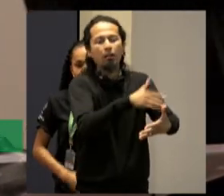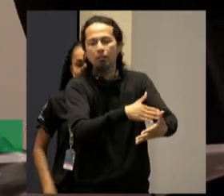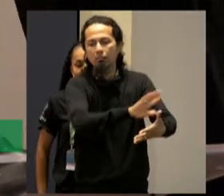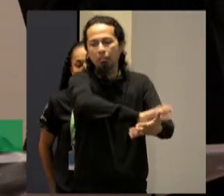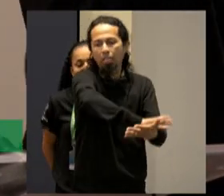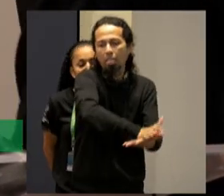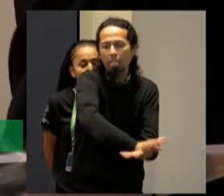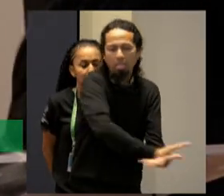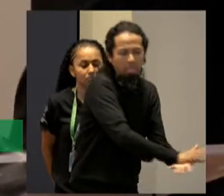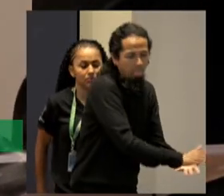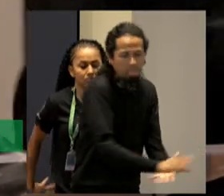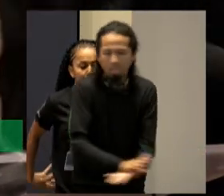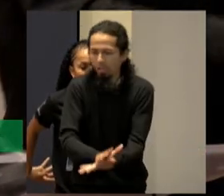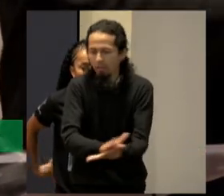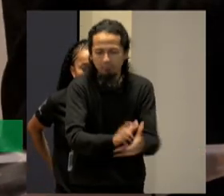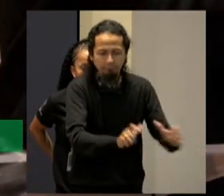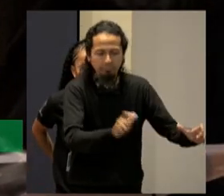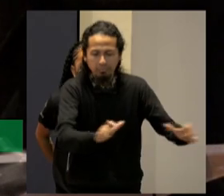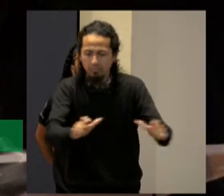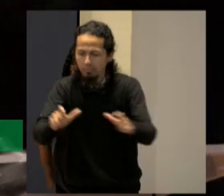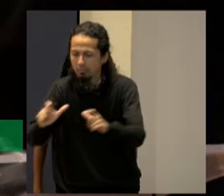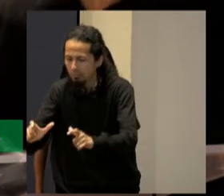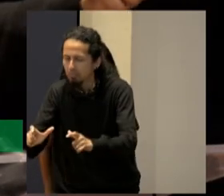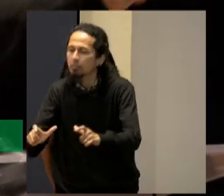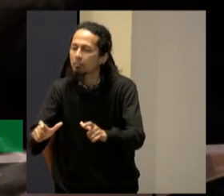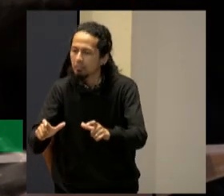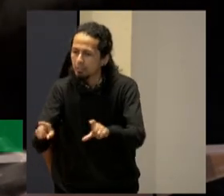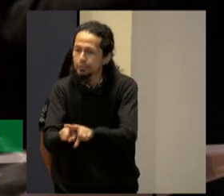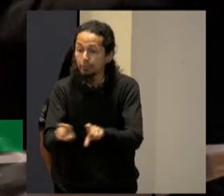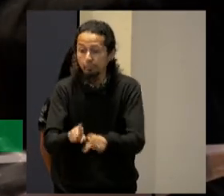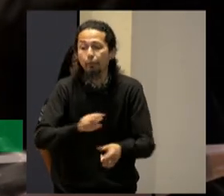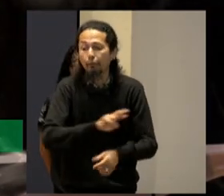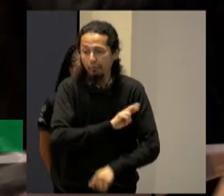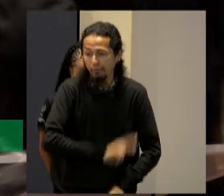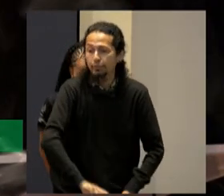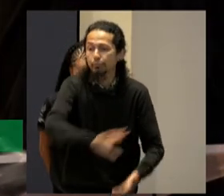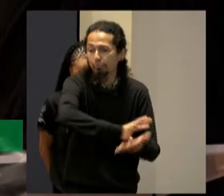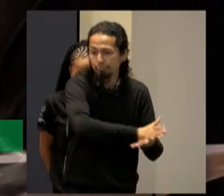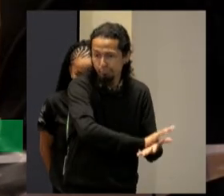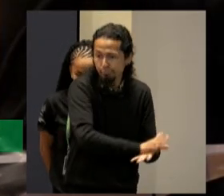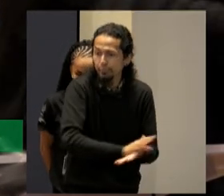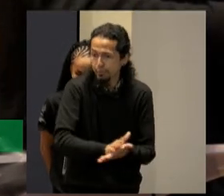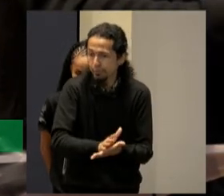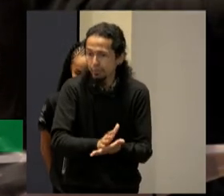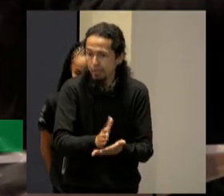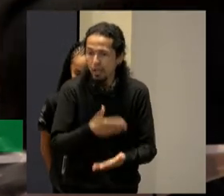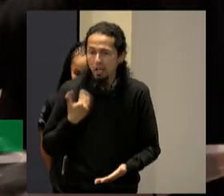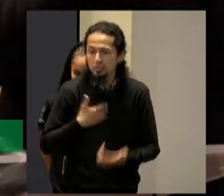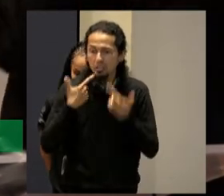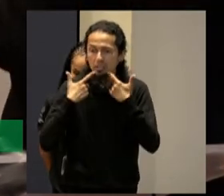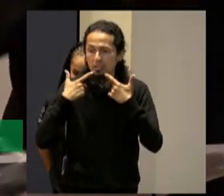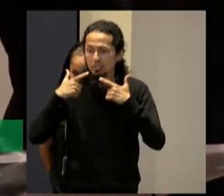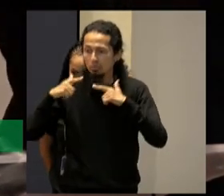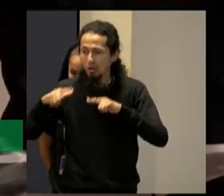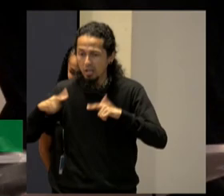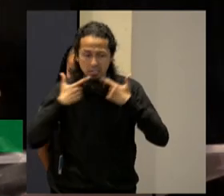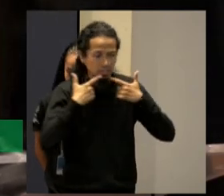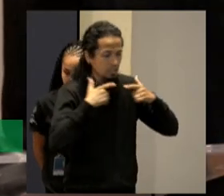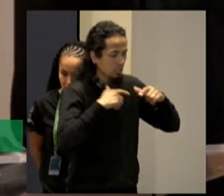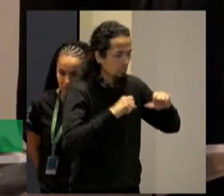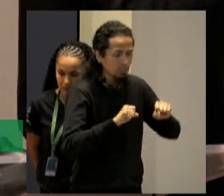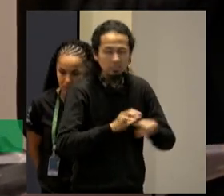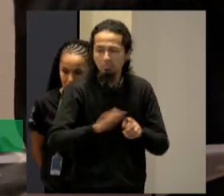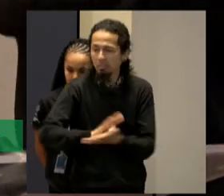aniquilar territorialmente, fisicamente, religiosamente, a partir da nossa linguagem, da nossa linguística,